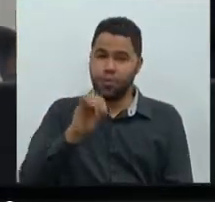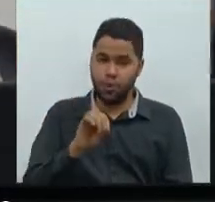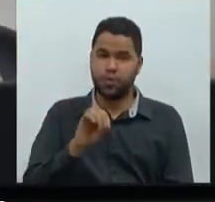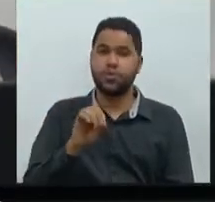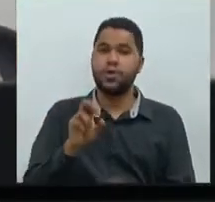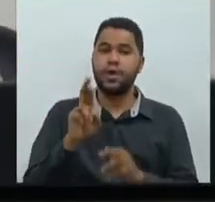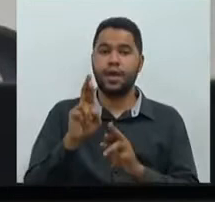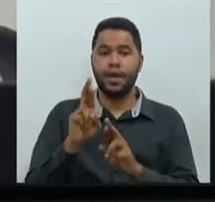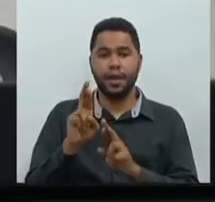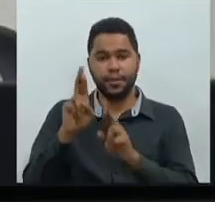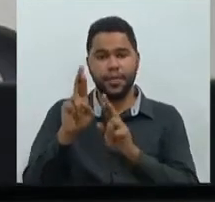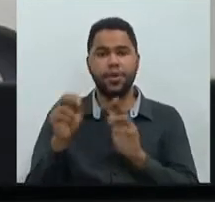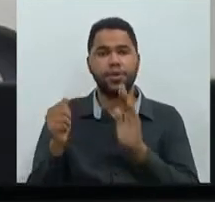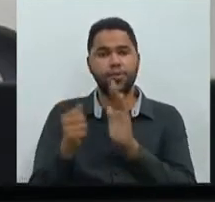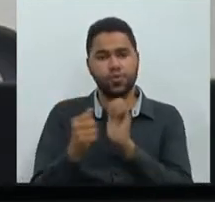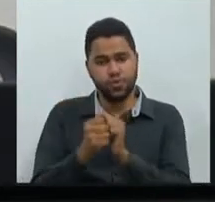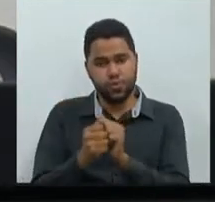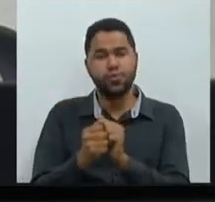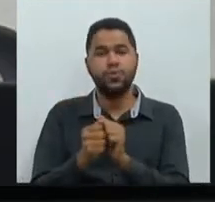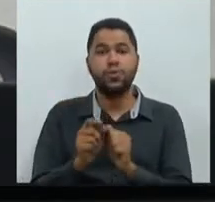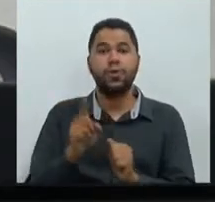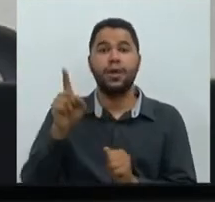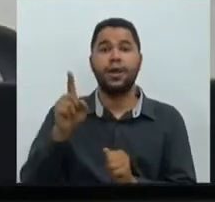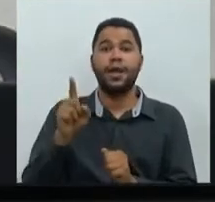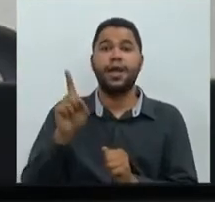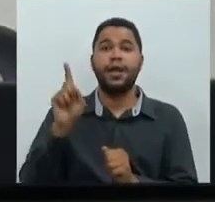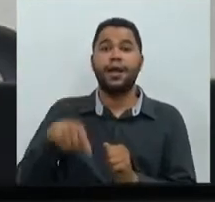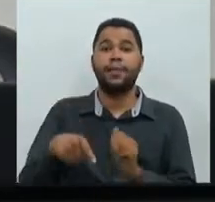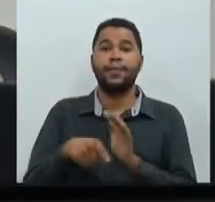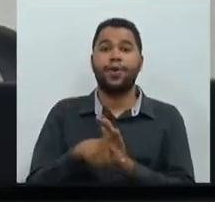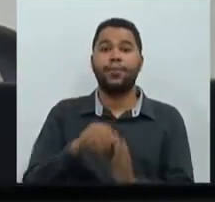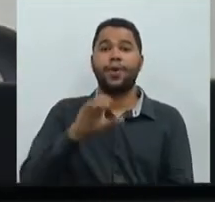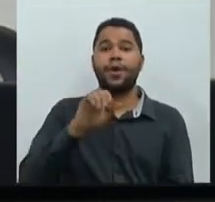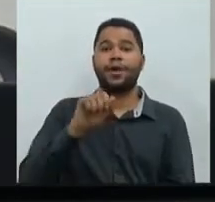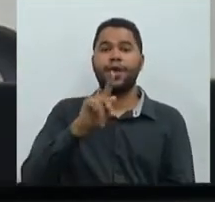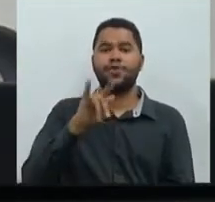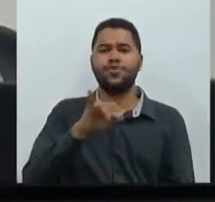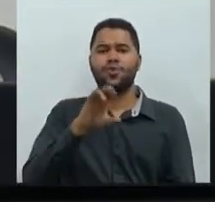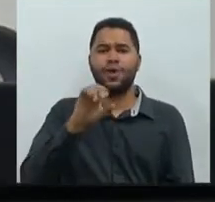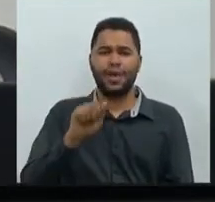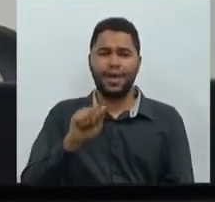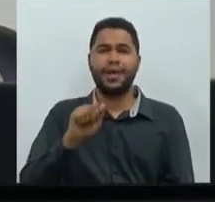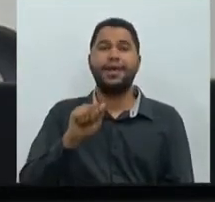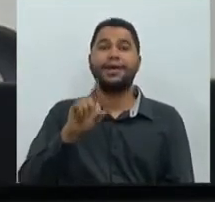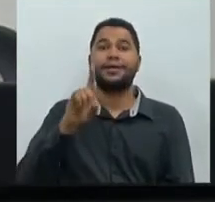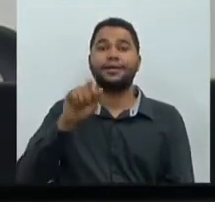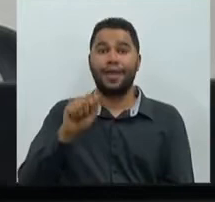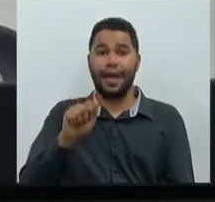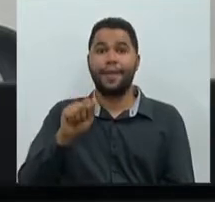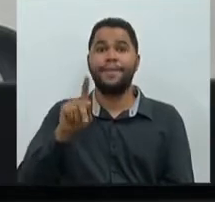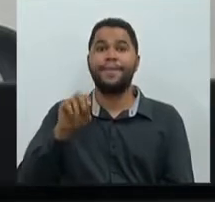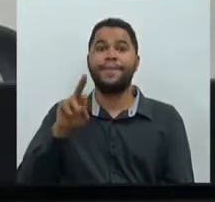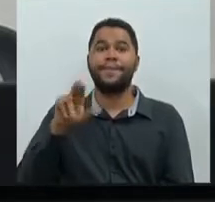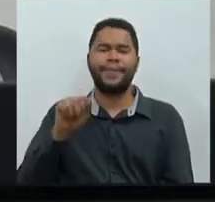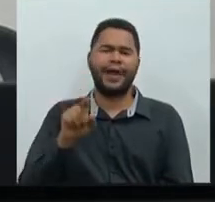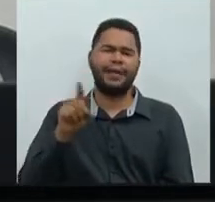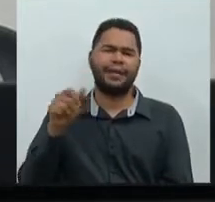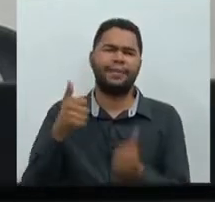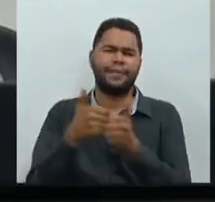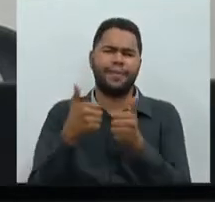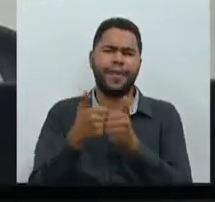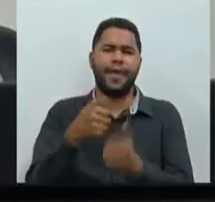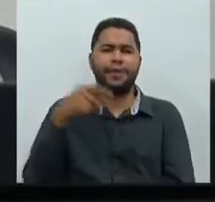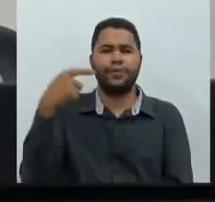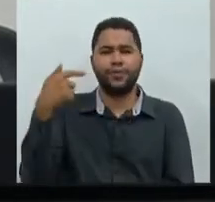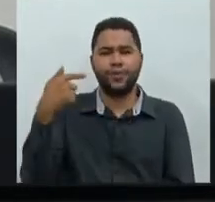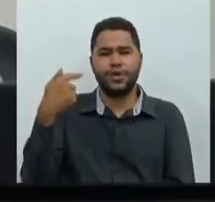com o secretário de Cultura lá em Cachoeira da Prata, né, depois de Sete Lagoas, no encontro do